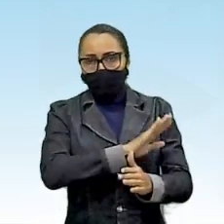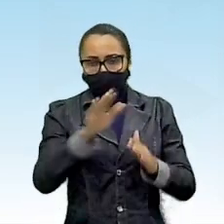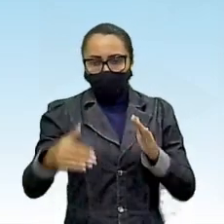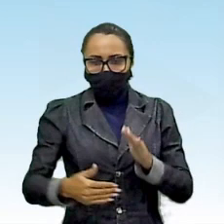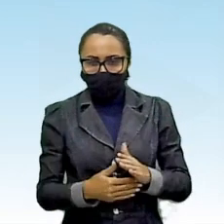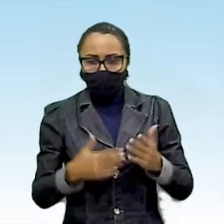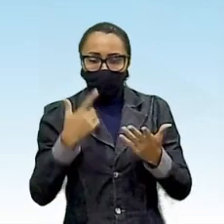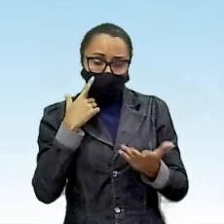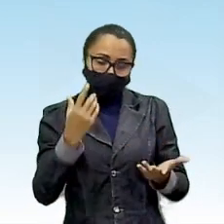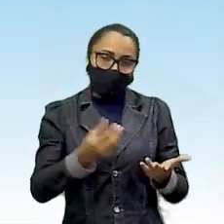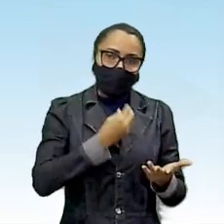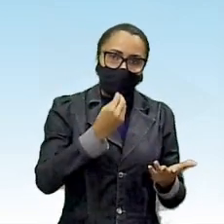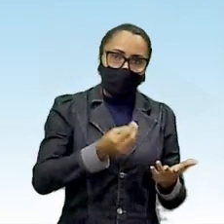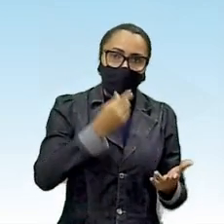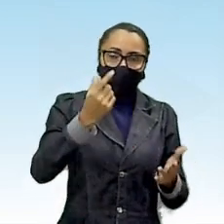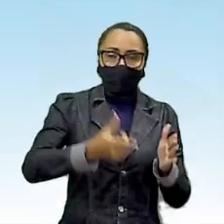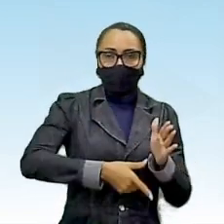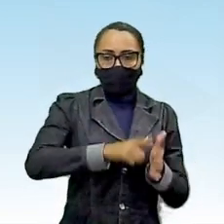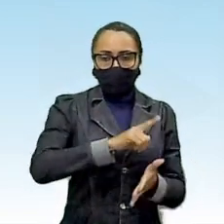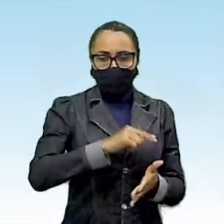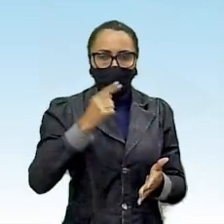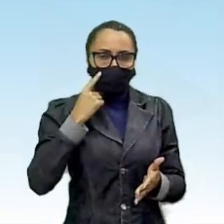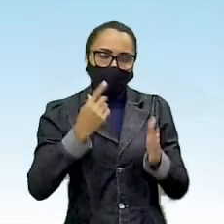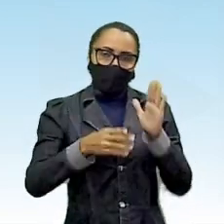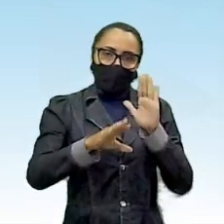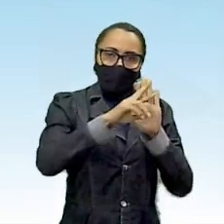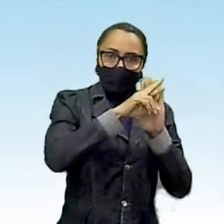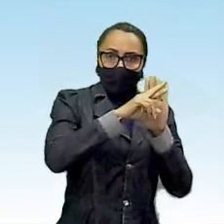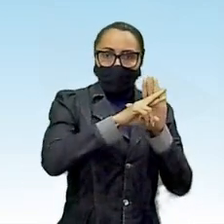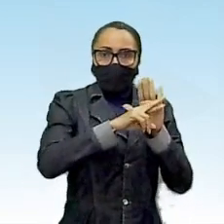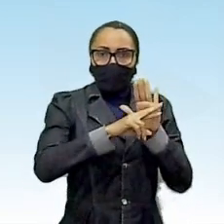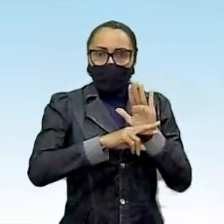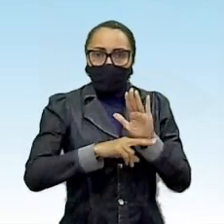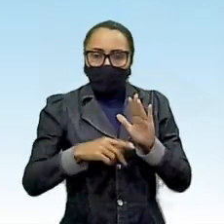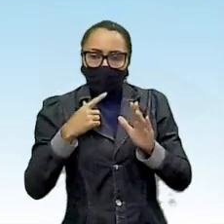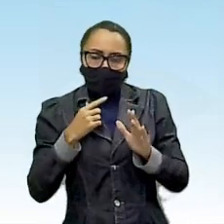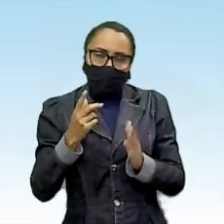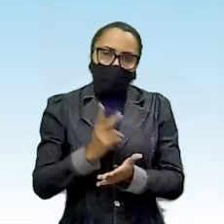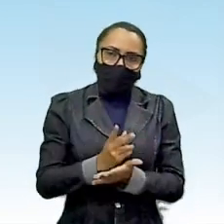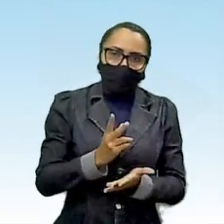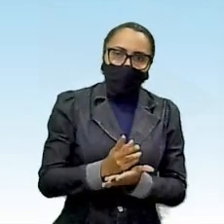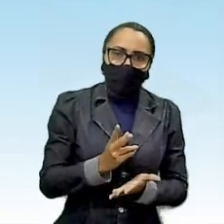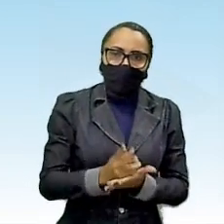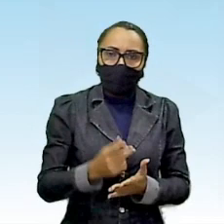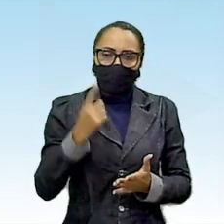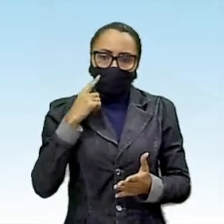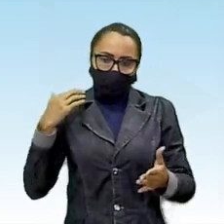né, existentes antes da vigência dessa norma, né, eles continuam vigentes até o término daquela